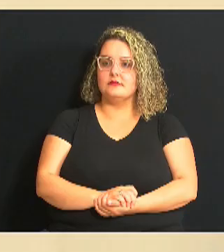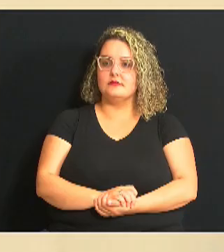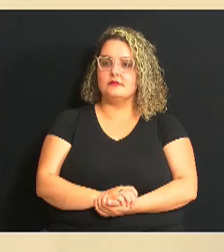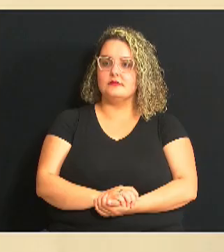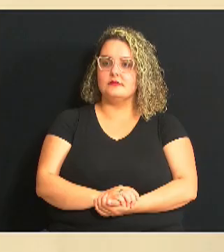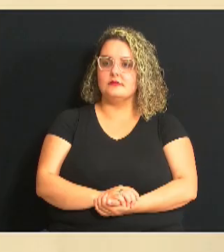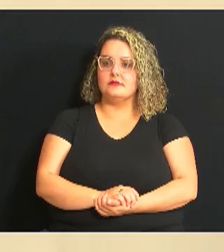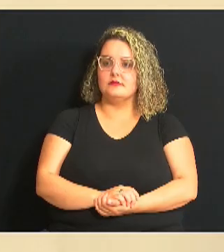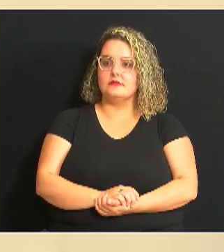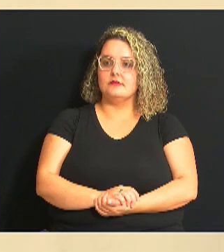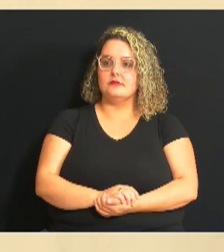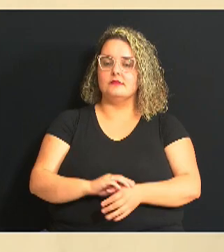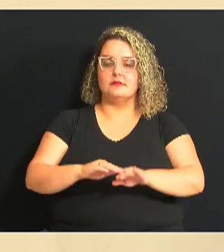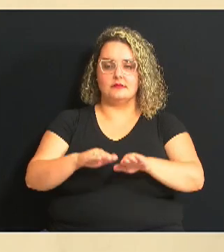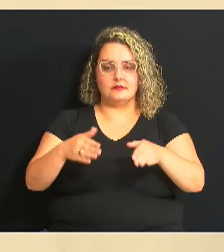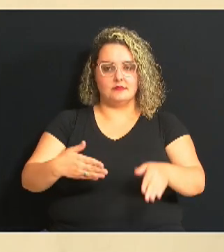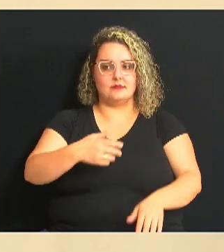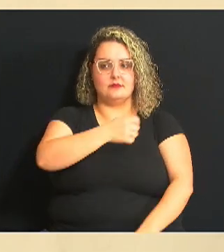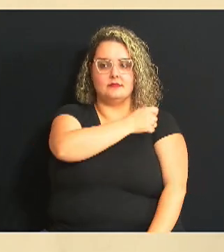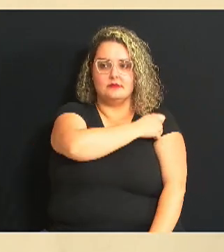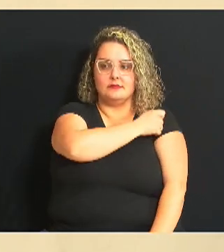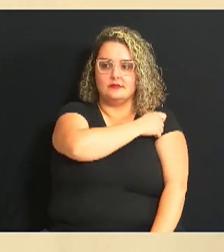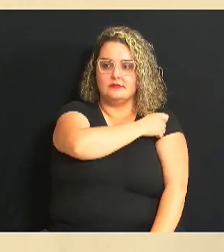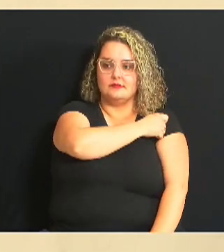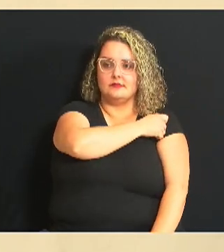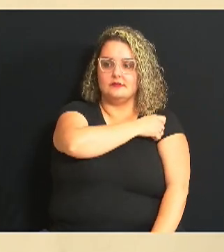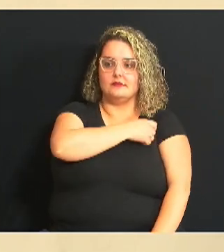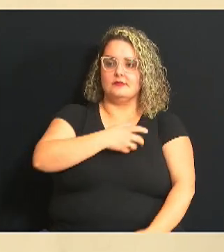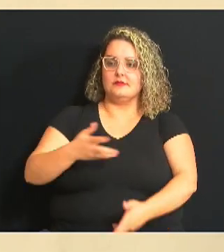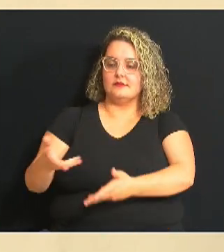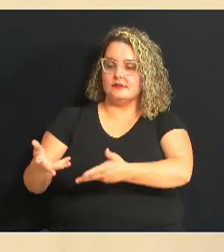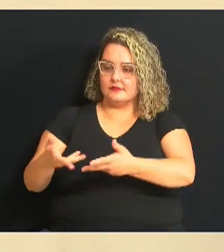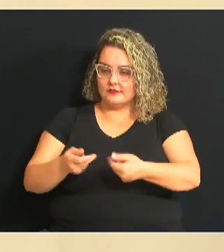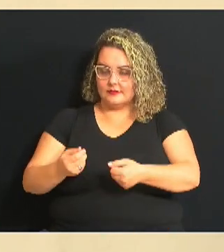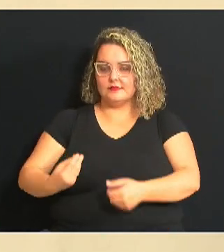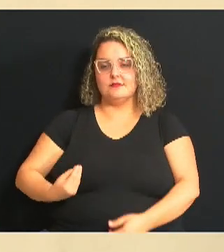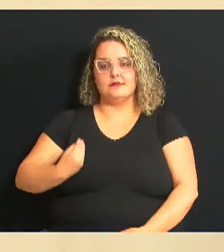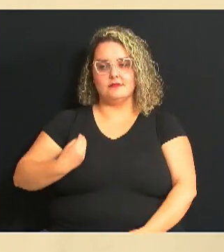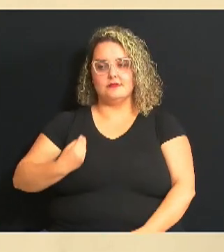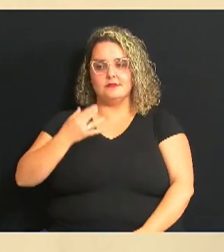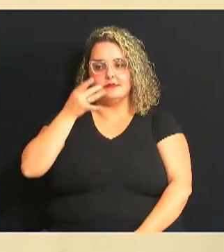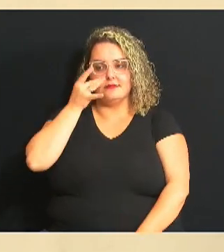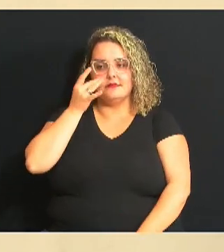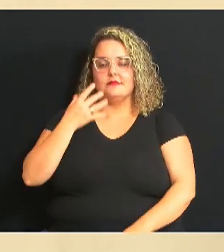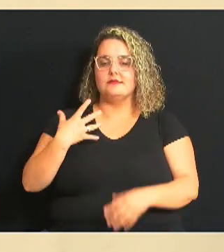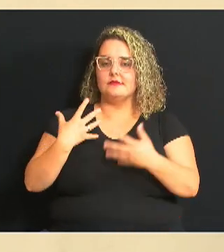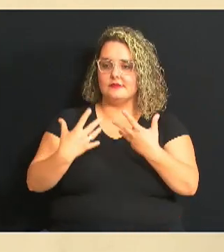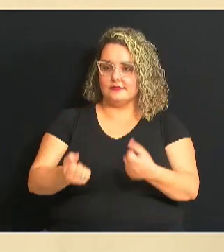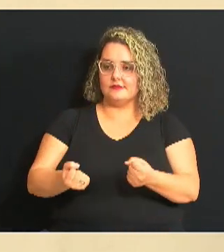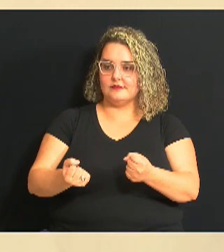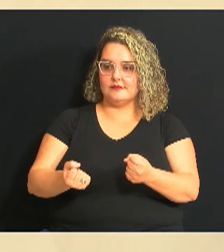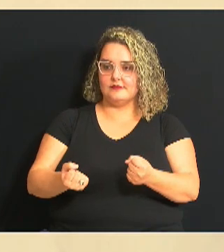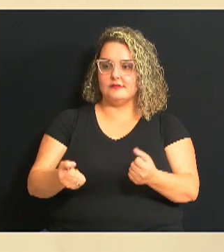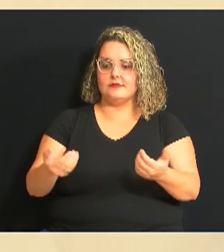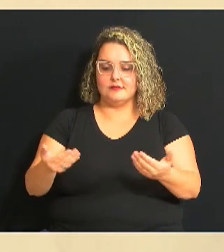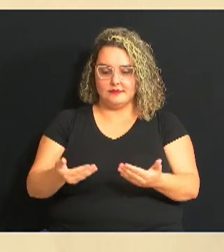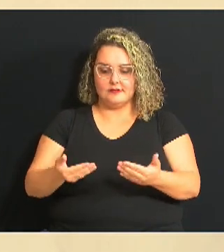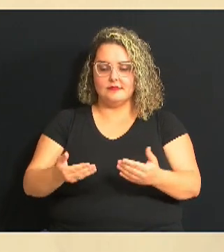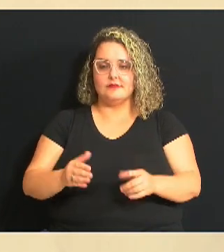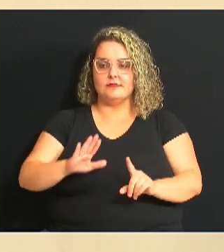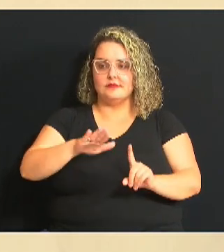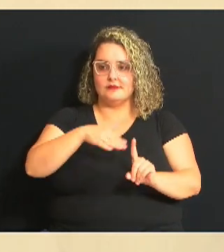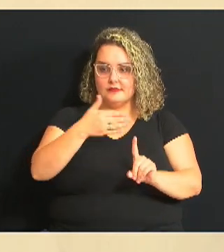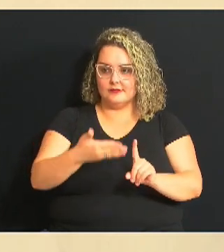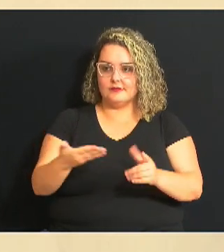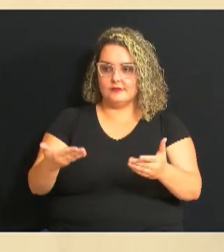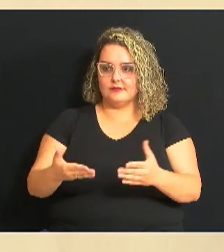Uma vez composta a mesa de autoridades, nós convidamos os presentes a receberem o nosso homenageado desta